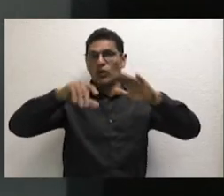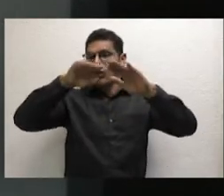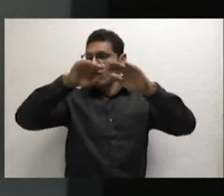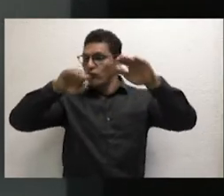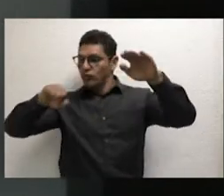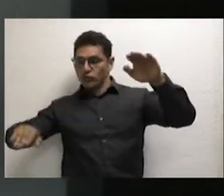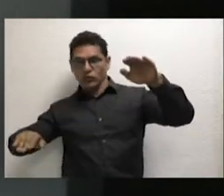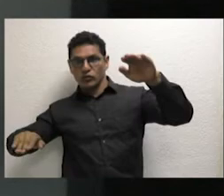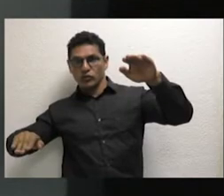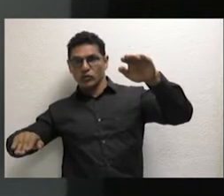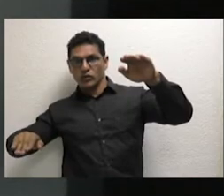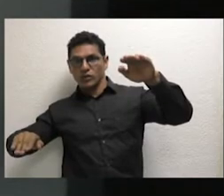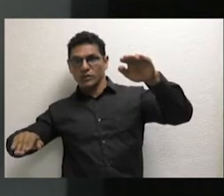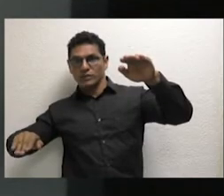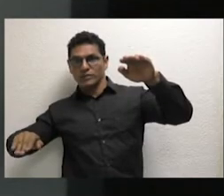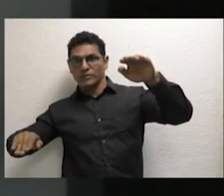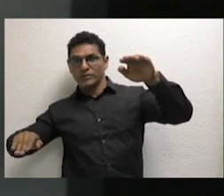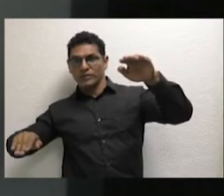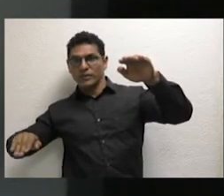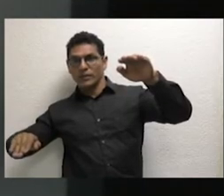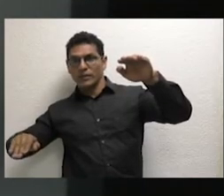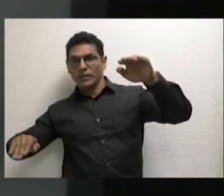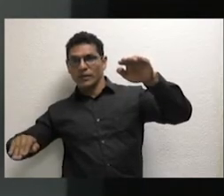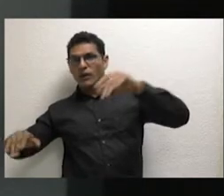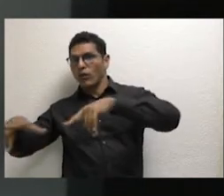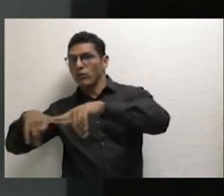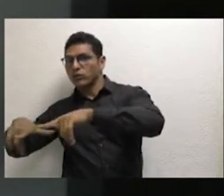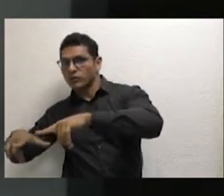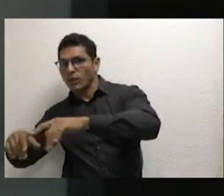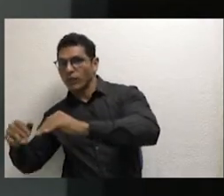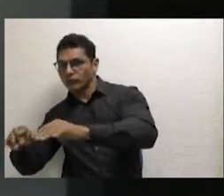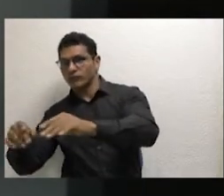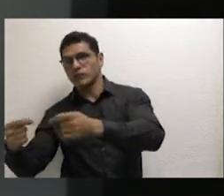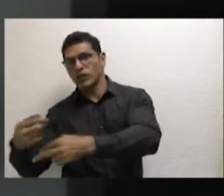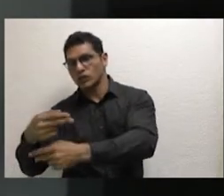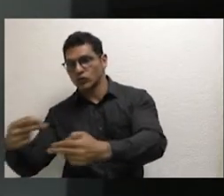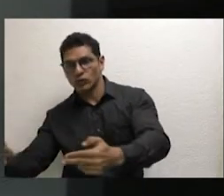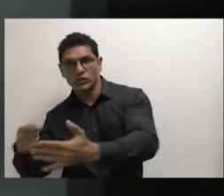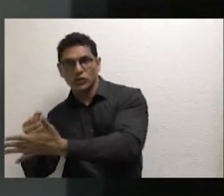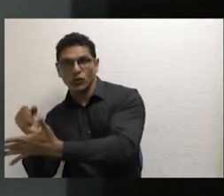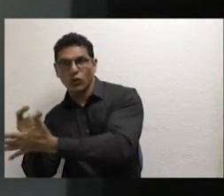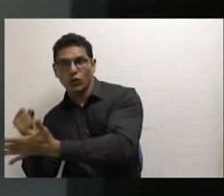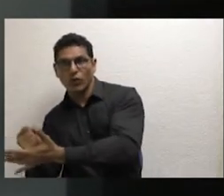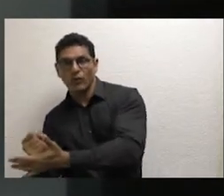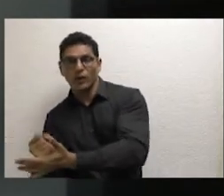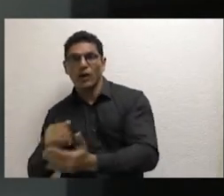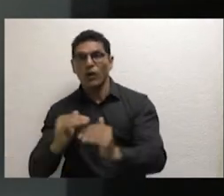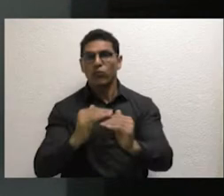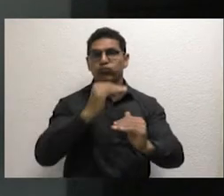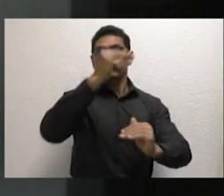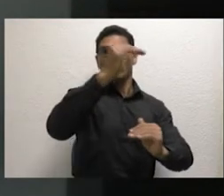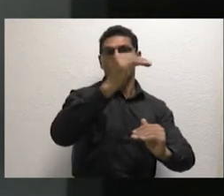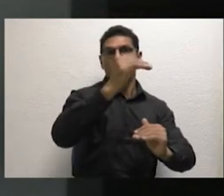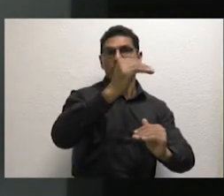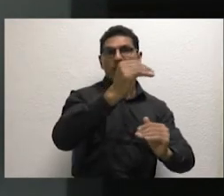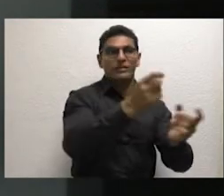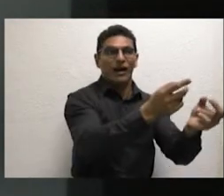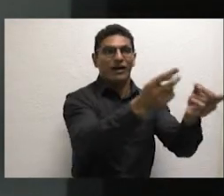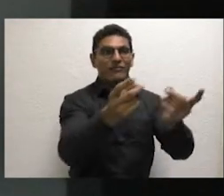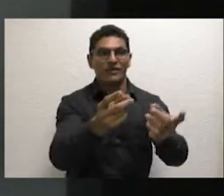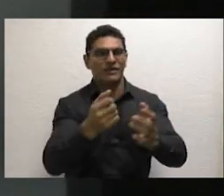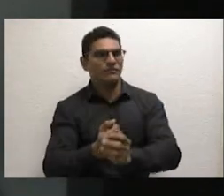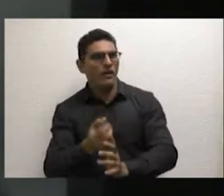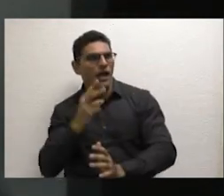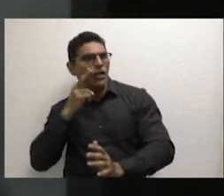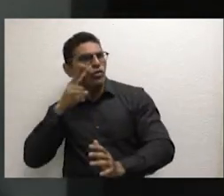despesas de produção ou aumenta o preço do produto eu não estou vendo o governo economizar no contrato da